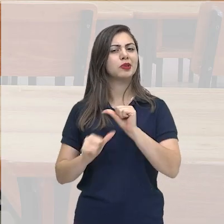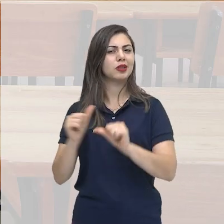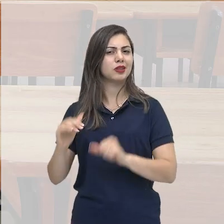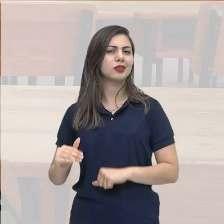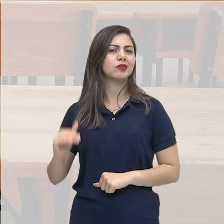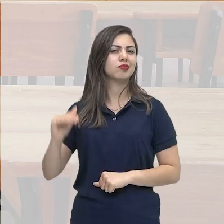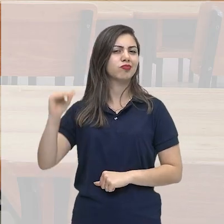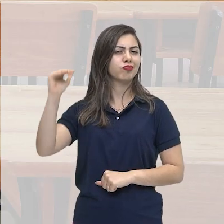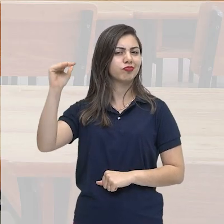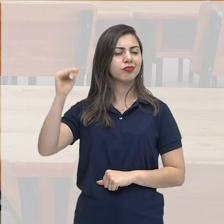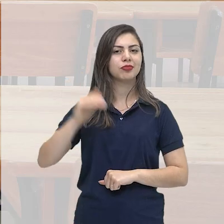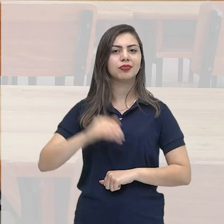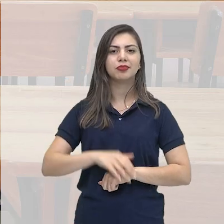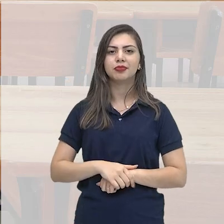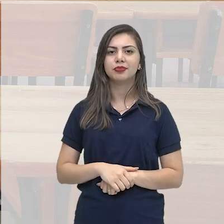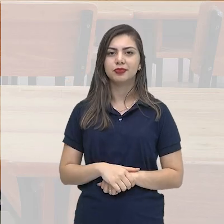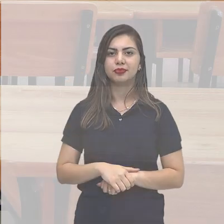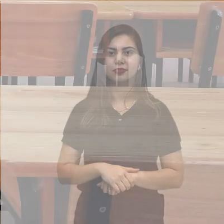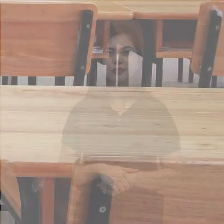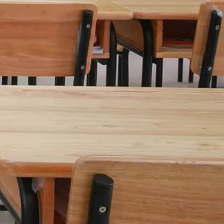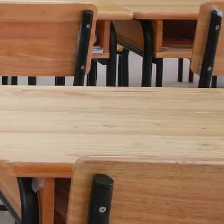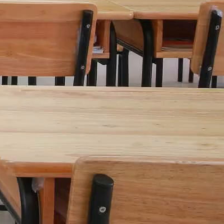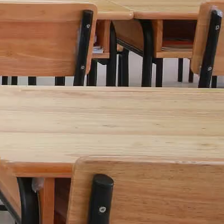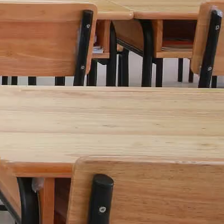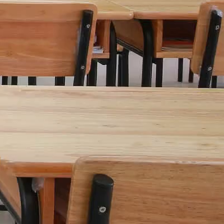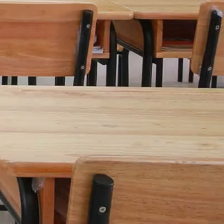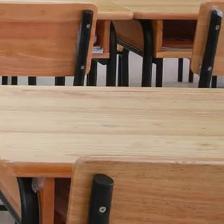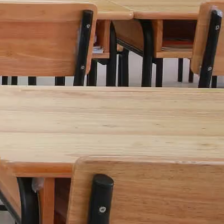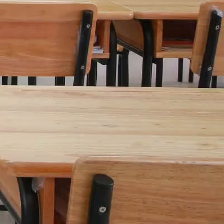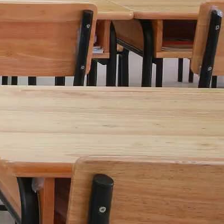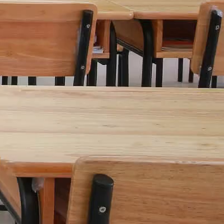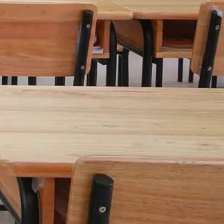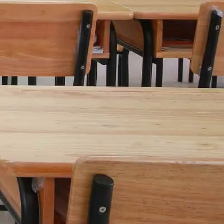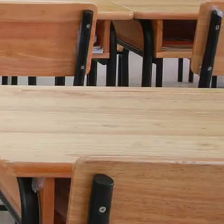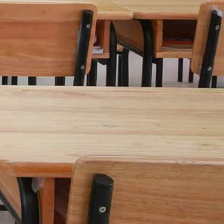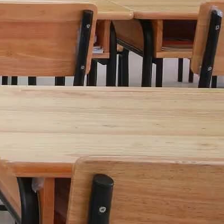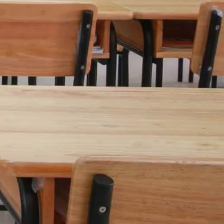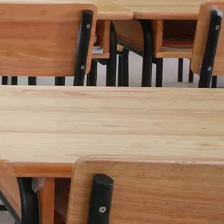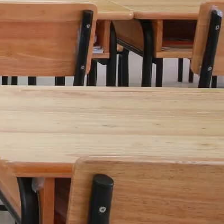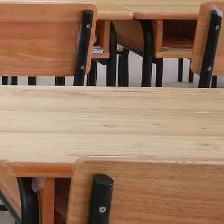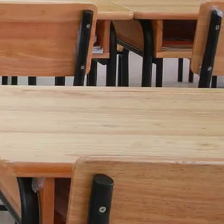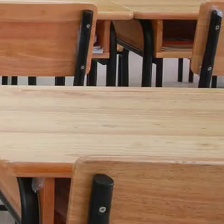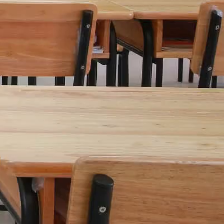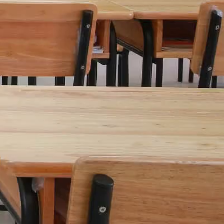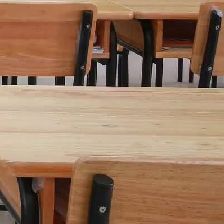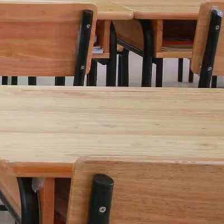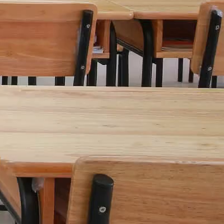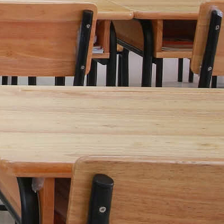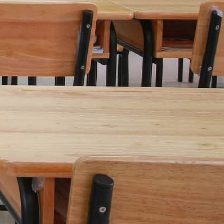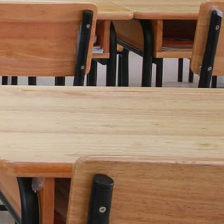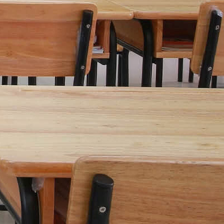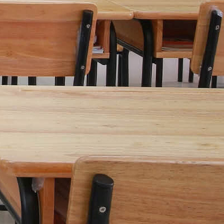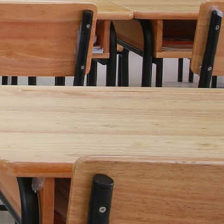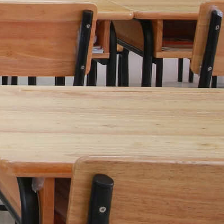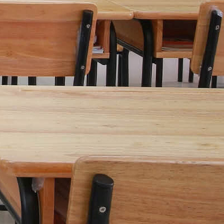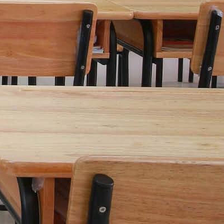ocorrem no nosso corpo aí durante a puberdade, que é aquela fase de transição entre a infância e